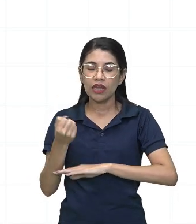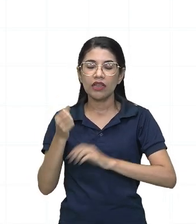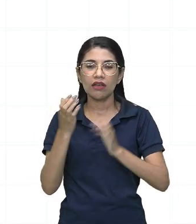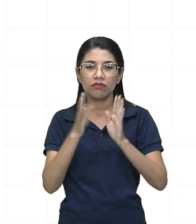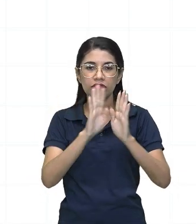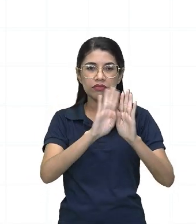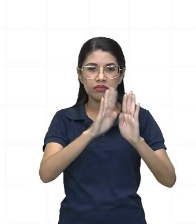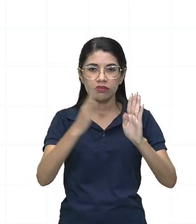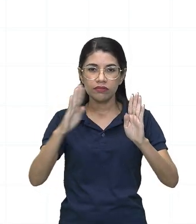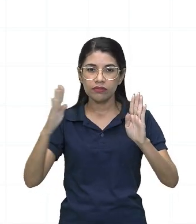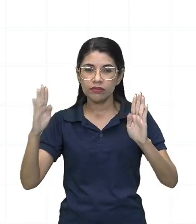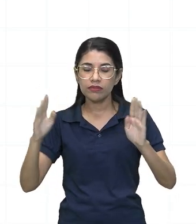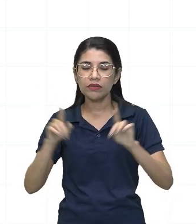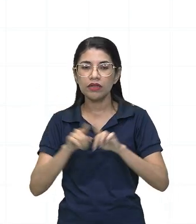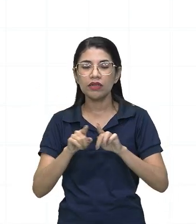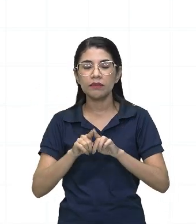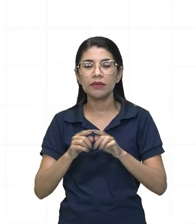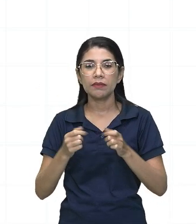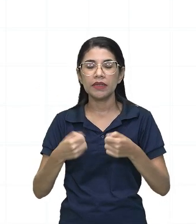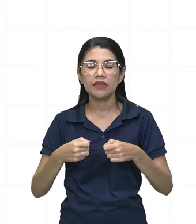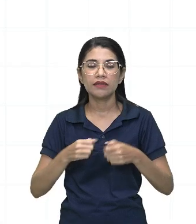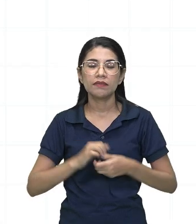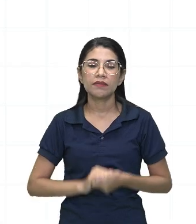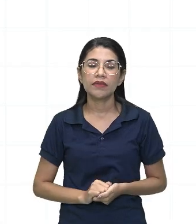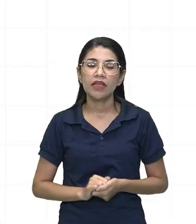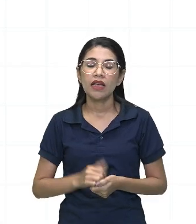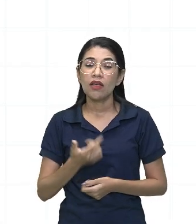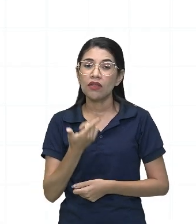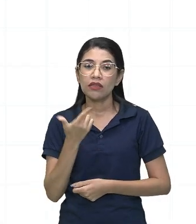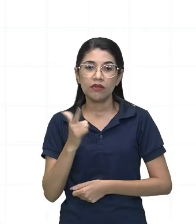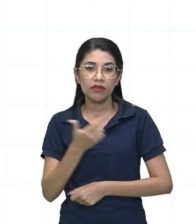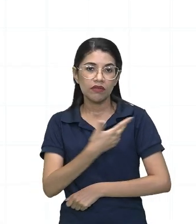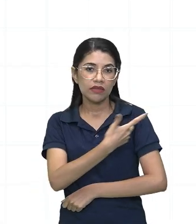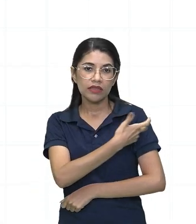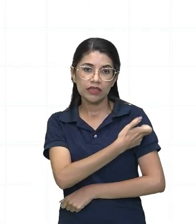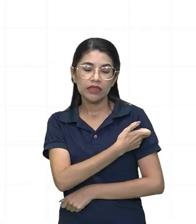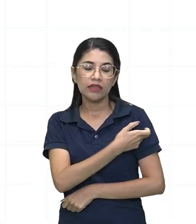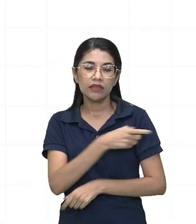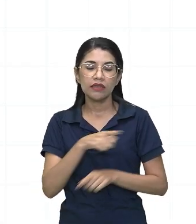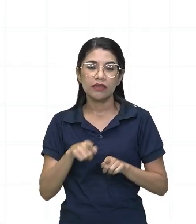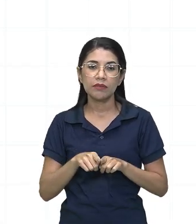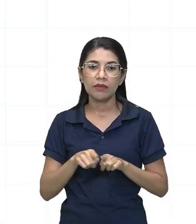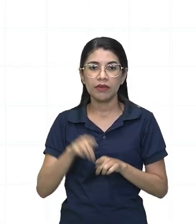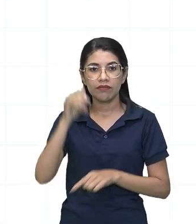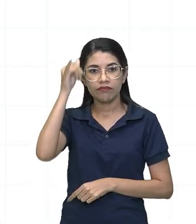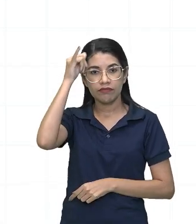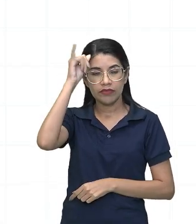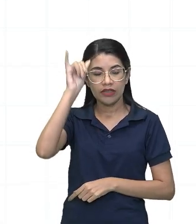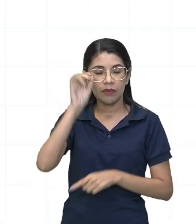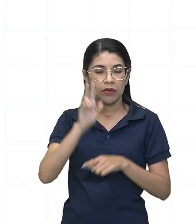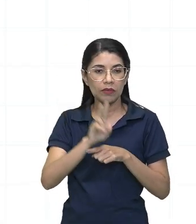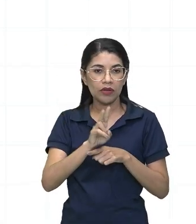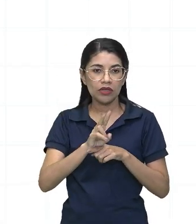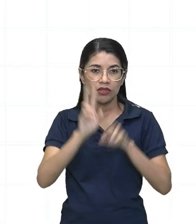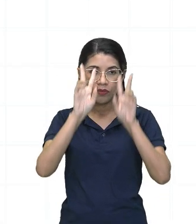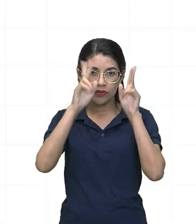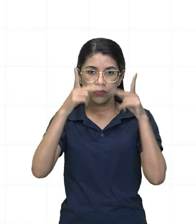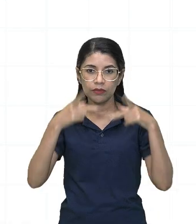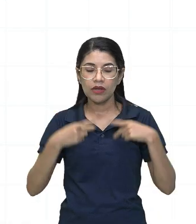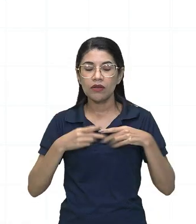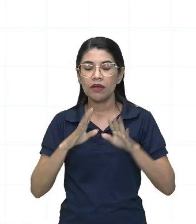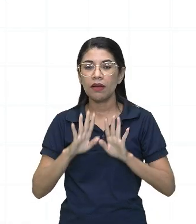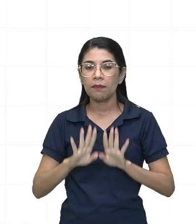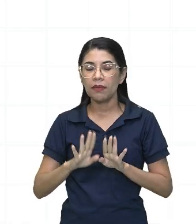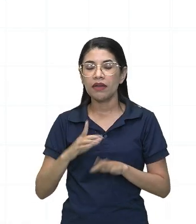casas, né? É uma doença que também não tem vacina, né? Para proteger os humanos,